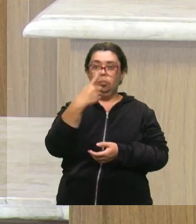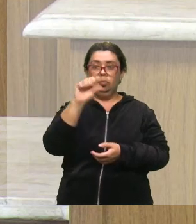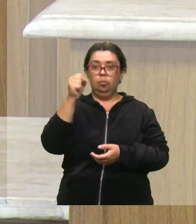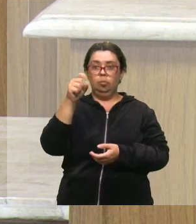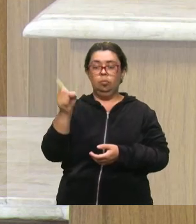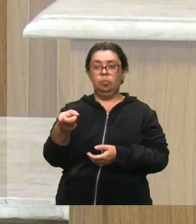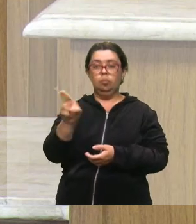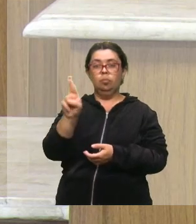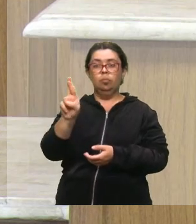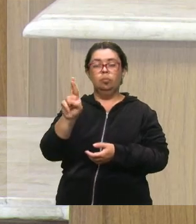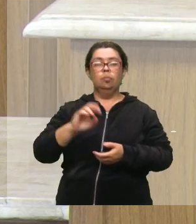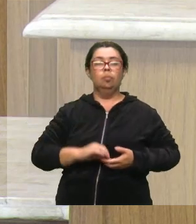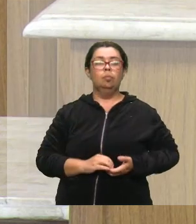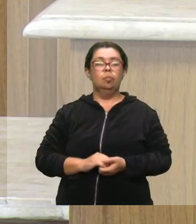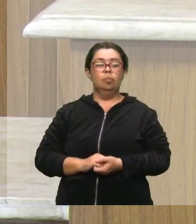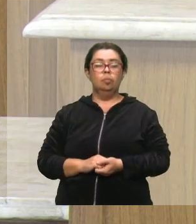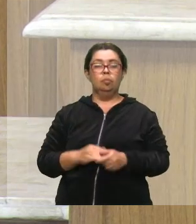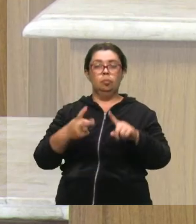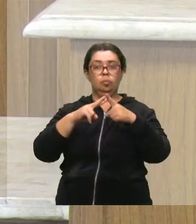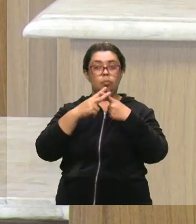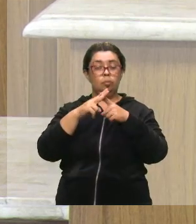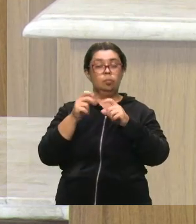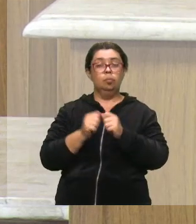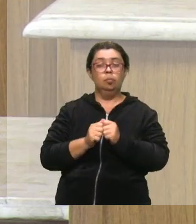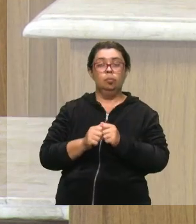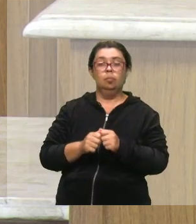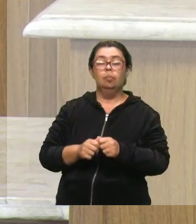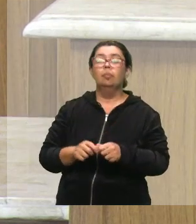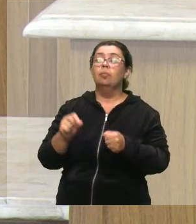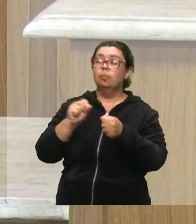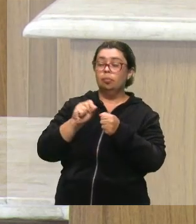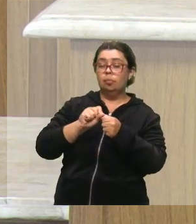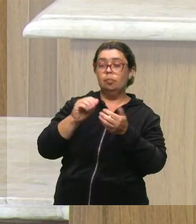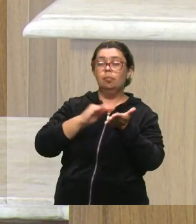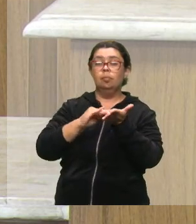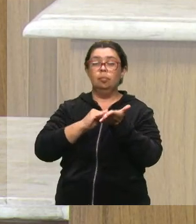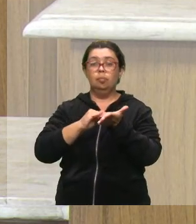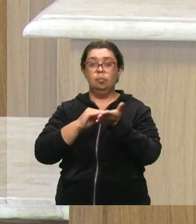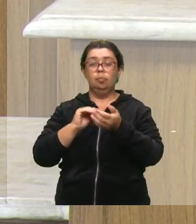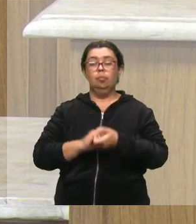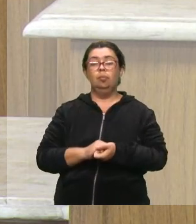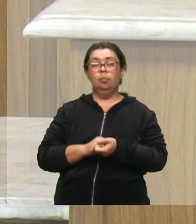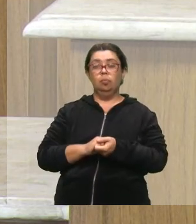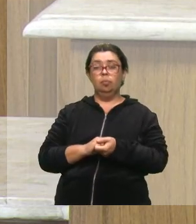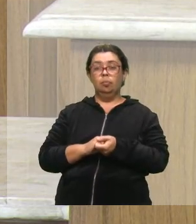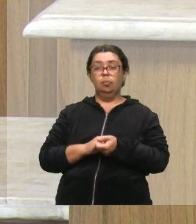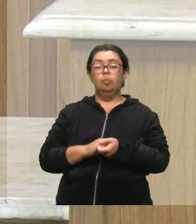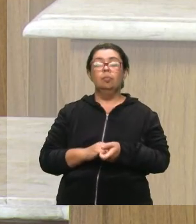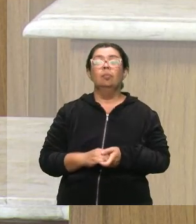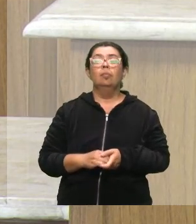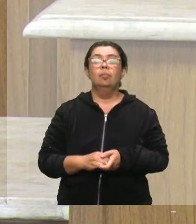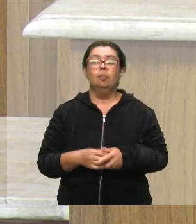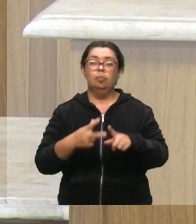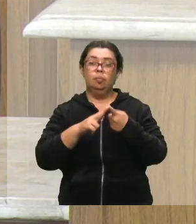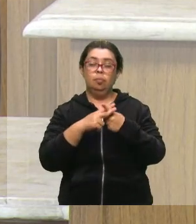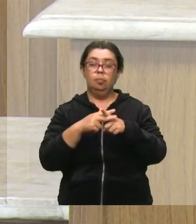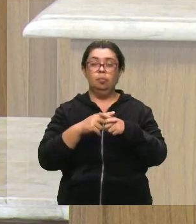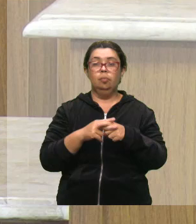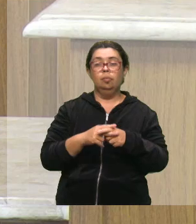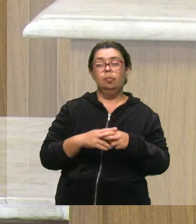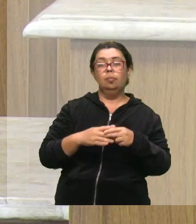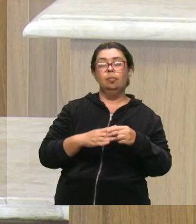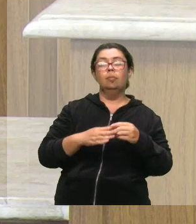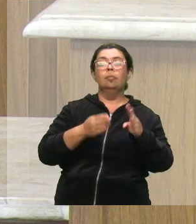R$ 7.018.000. Manutenção do Serviço Administrativo da Secretaria, contratação de instrutores, manutenção da Biblioteca